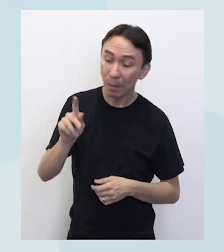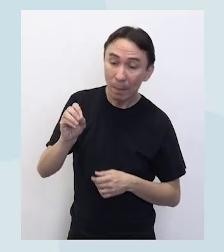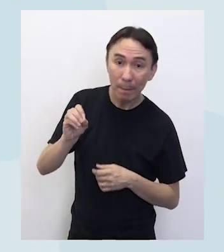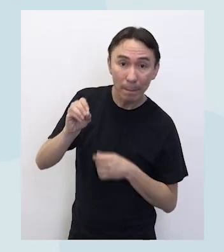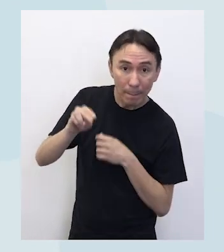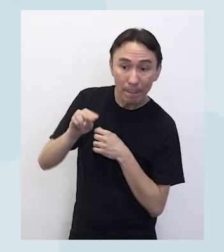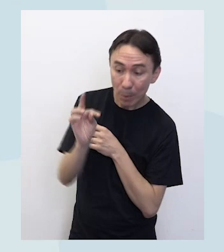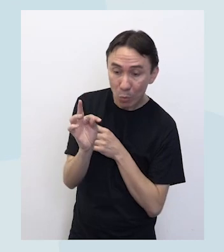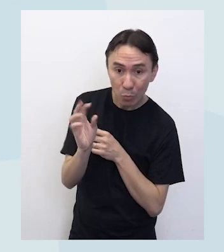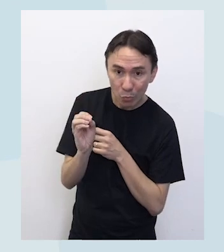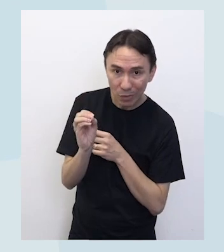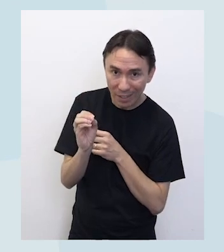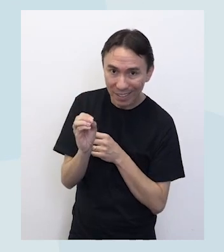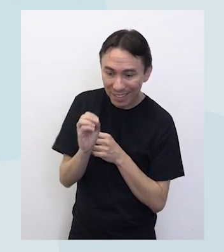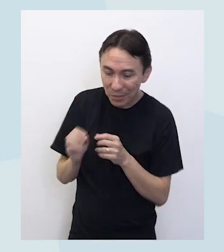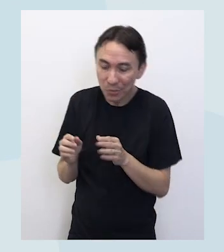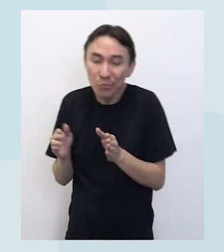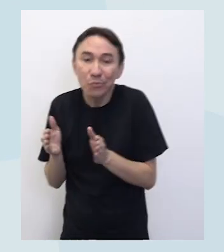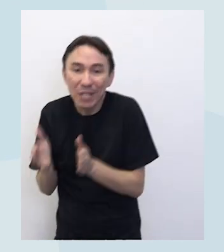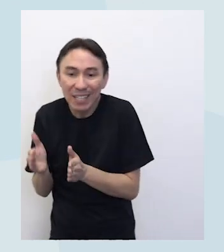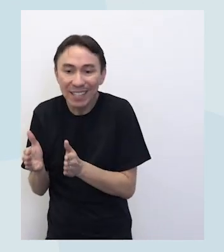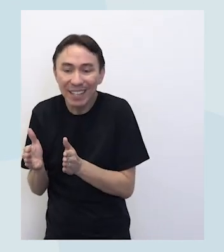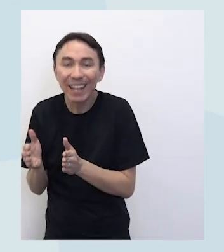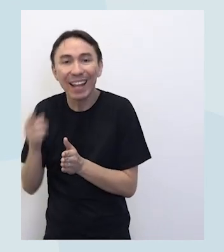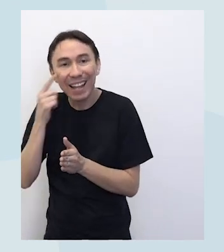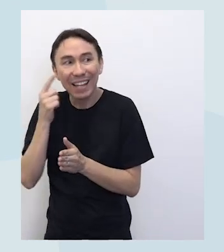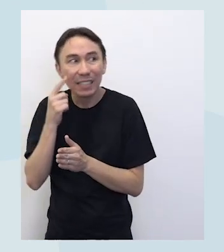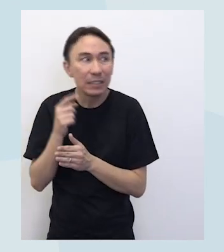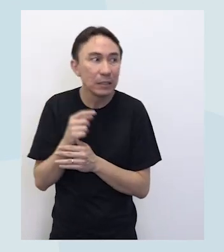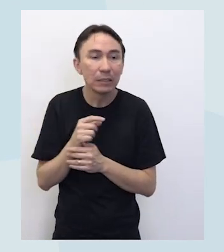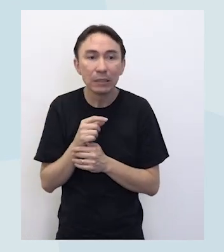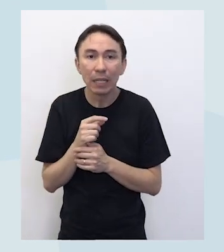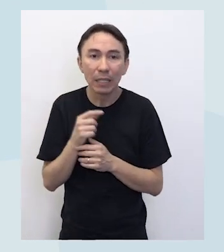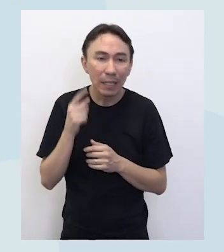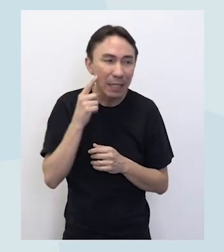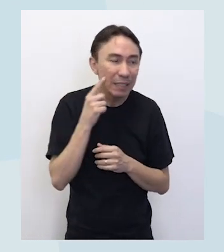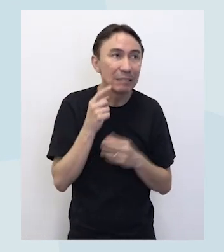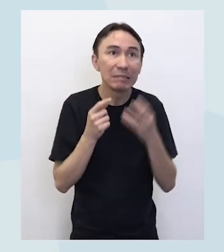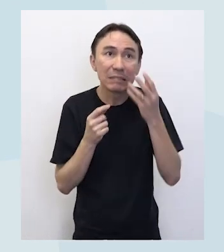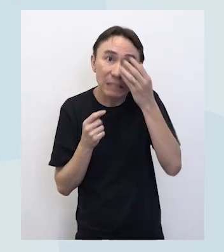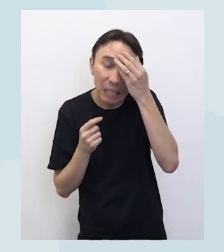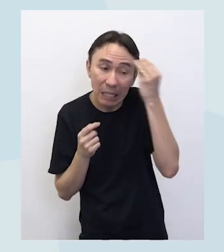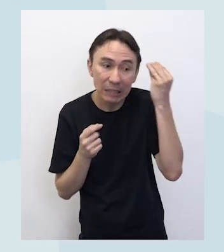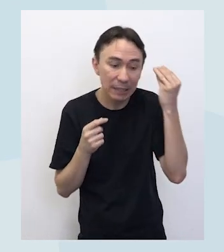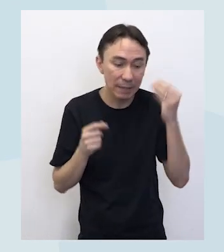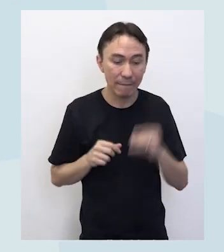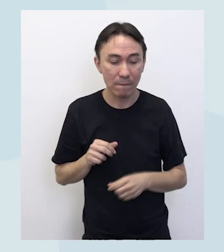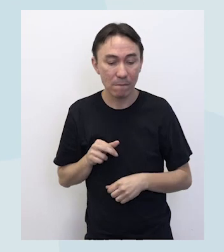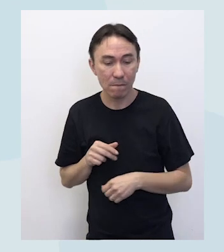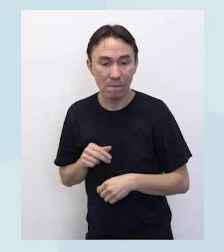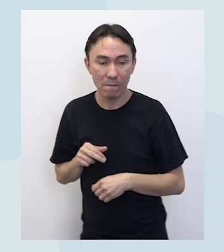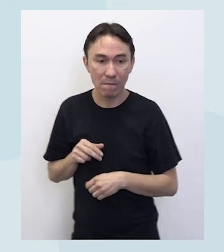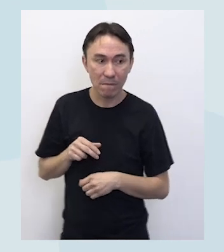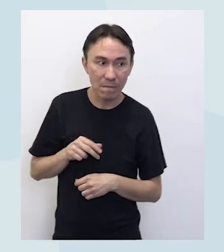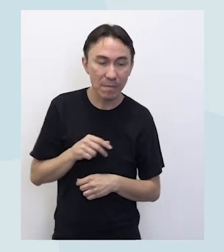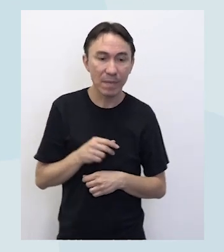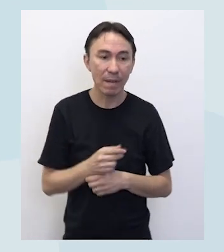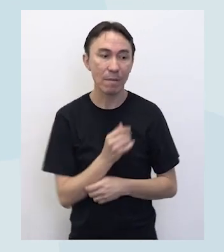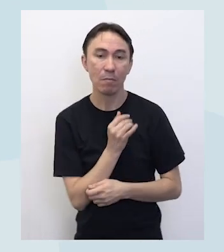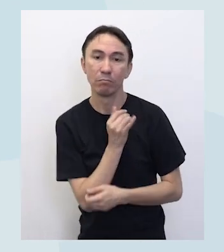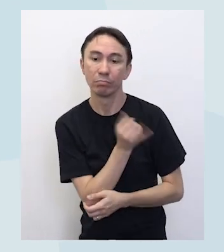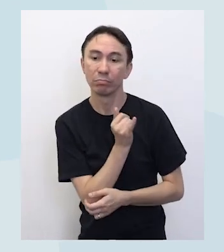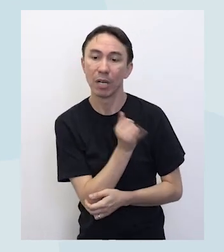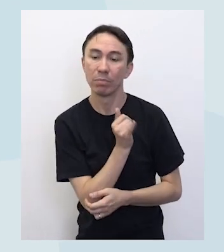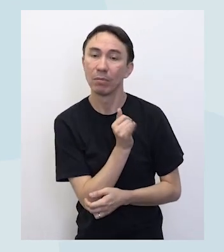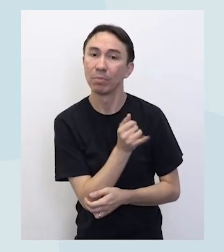ator esquecia, né, a sua fala, ele ia caminhando gradativamente até perto da caixa do ponto, o ponto olhava para cima, via que ele estava aqui perto, já